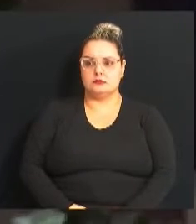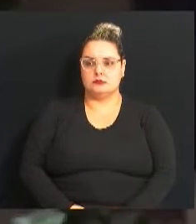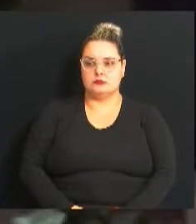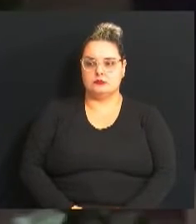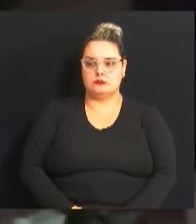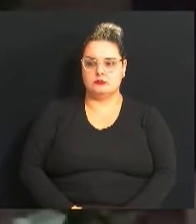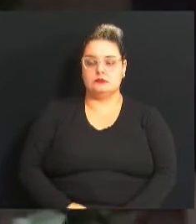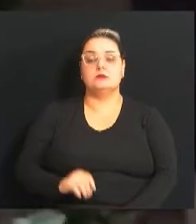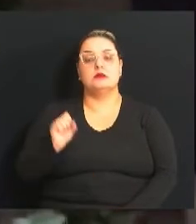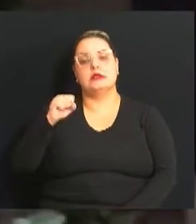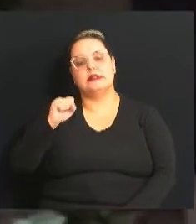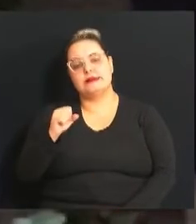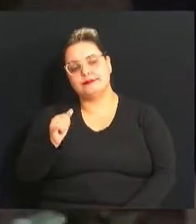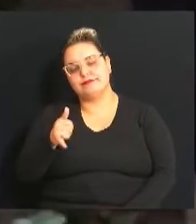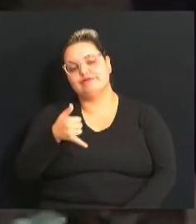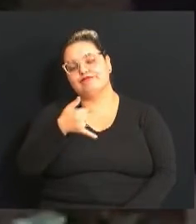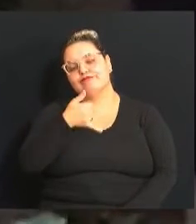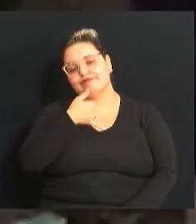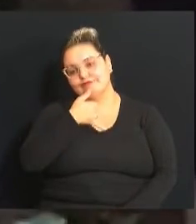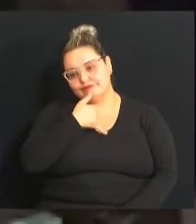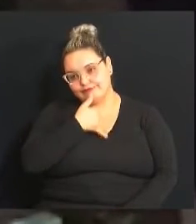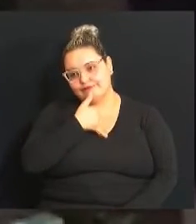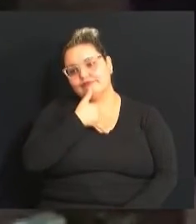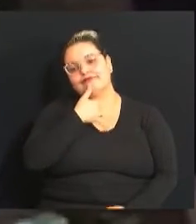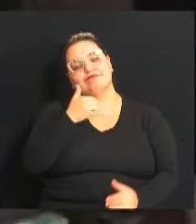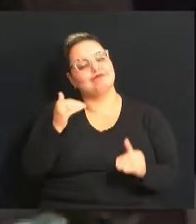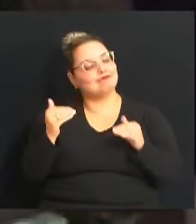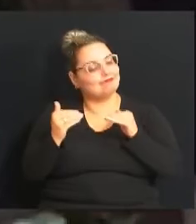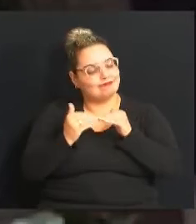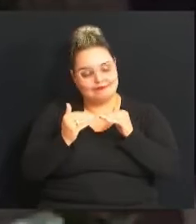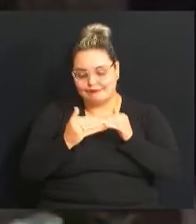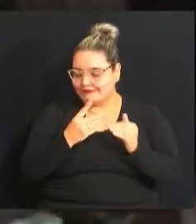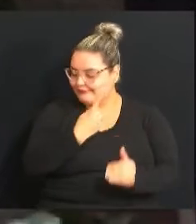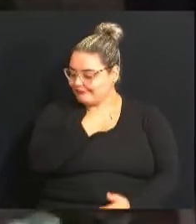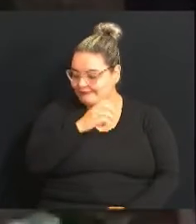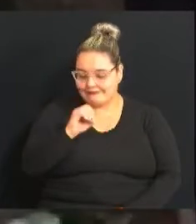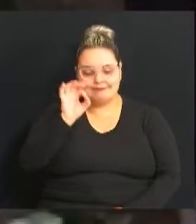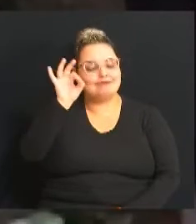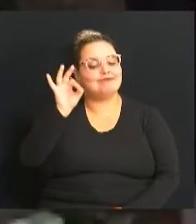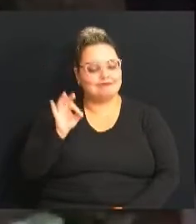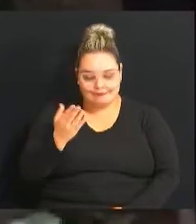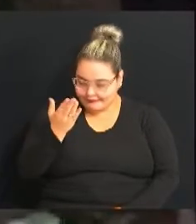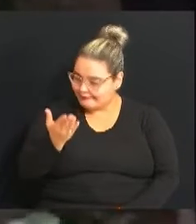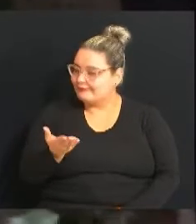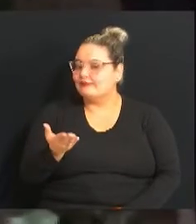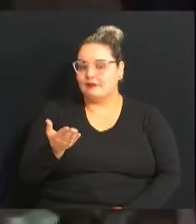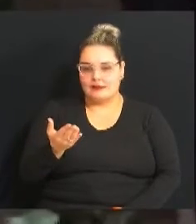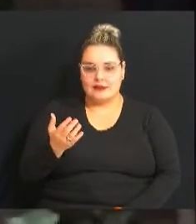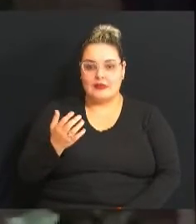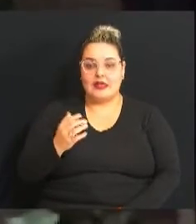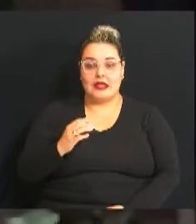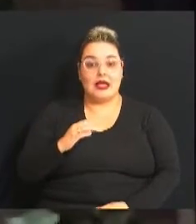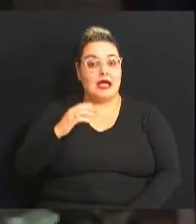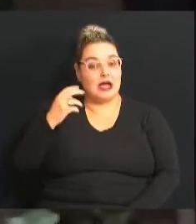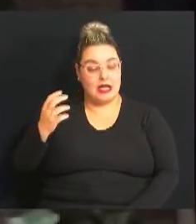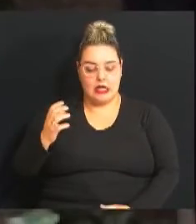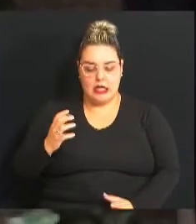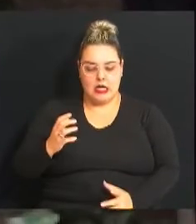Sim, infelizmente eu concordo 100% contigo. A cultura, a civilização